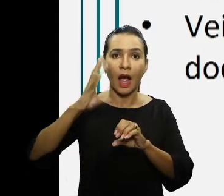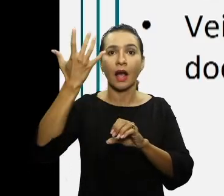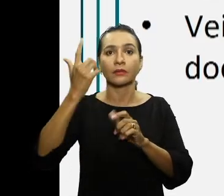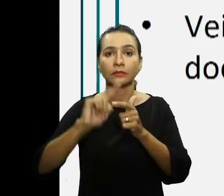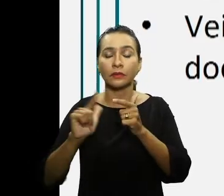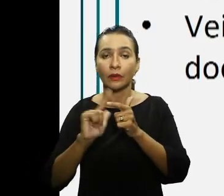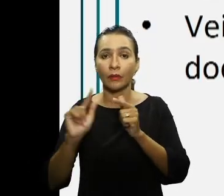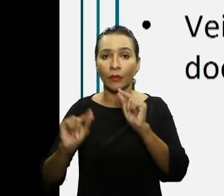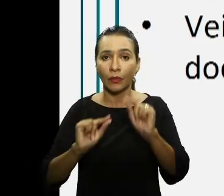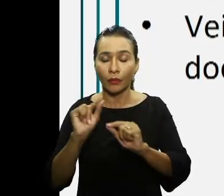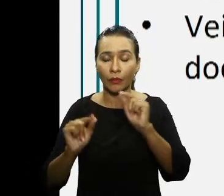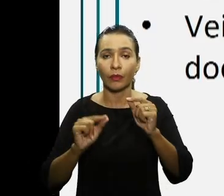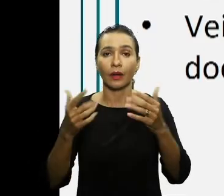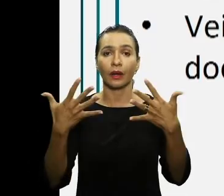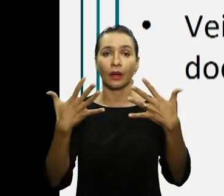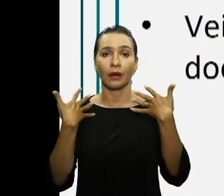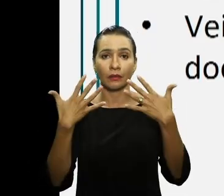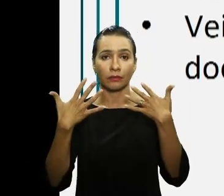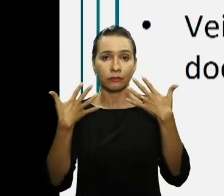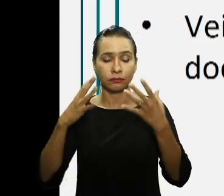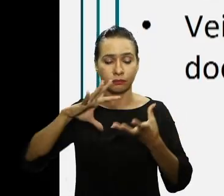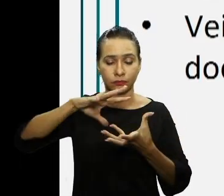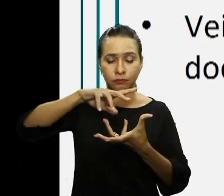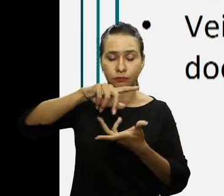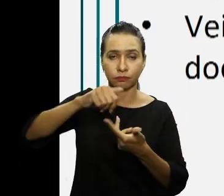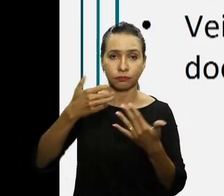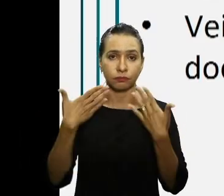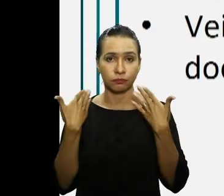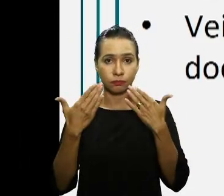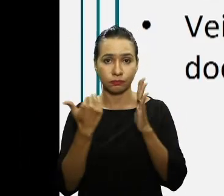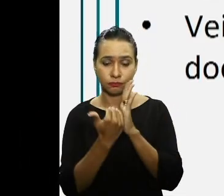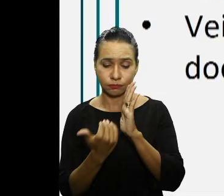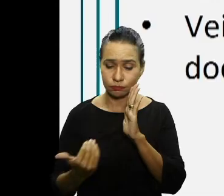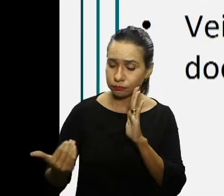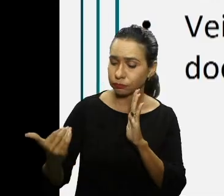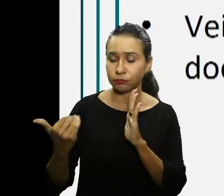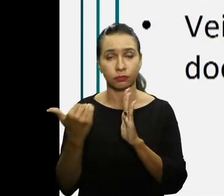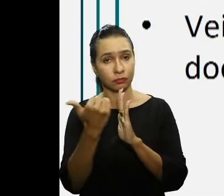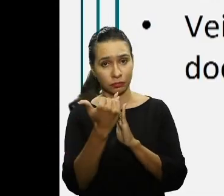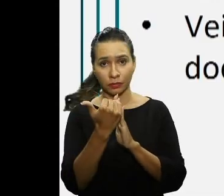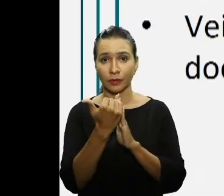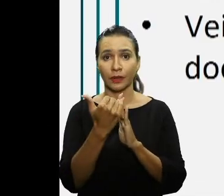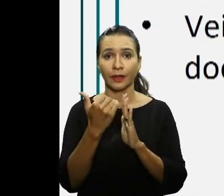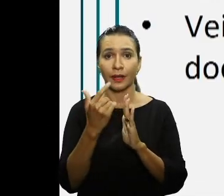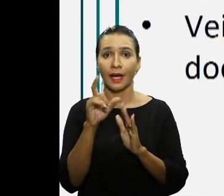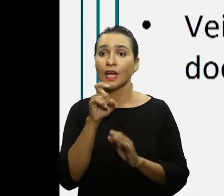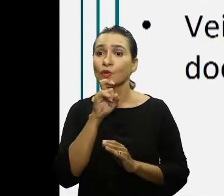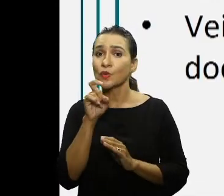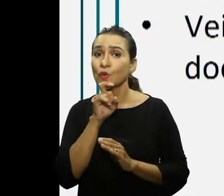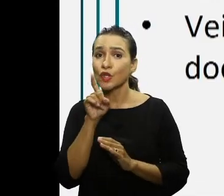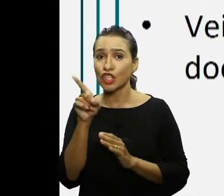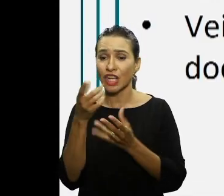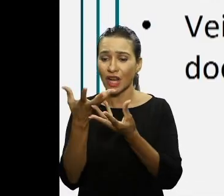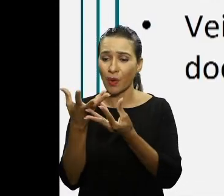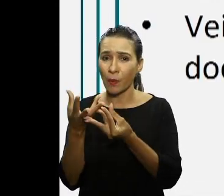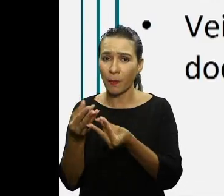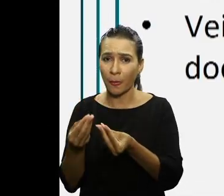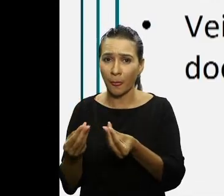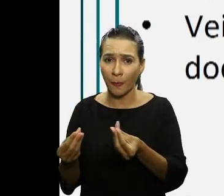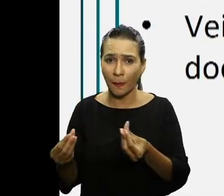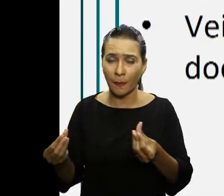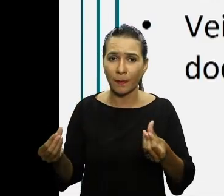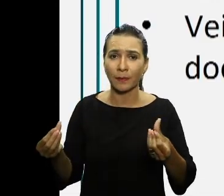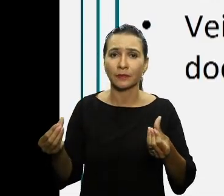efeito estufa está aumentando a temperatura na Terra, está causando derretimento das calotas